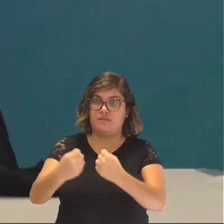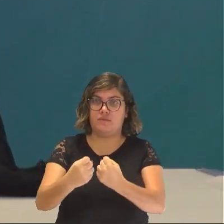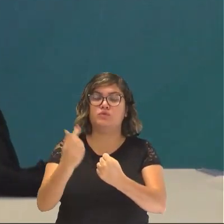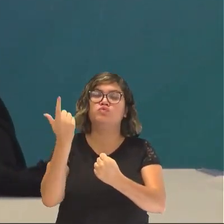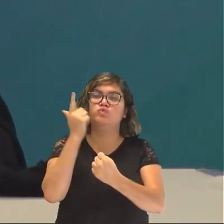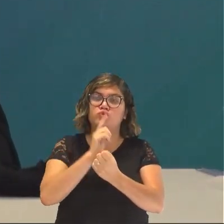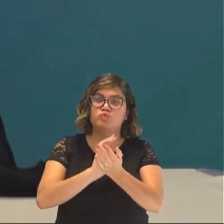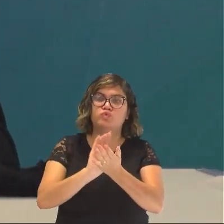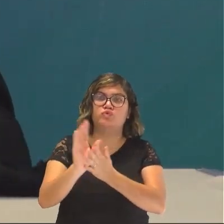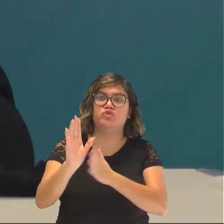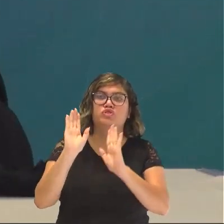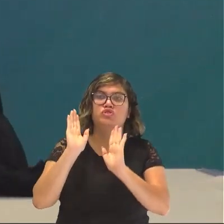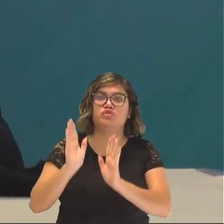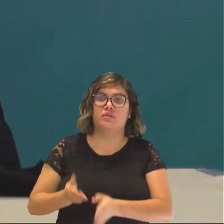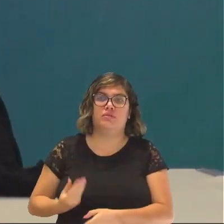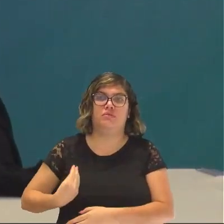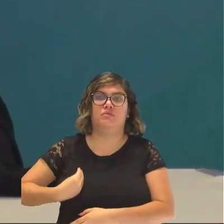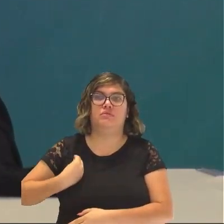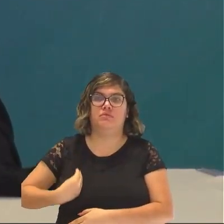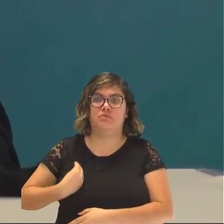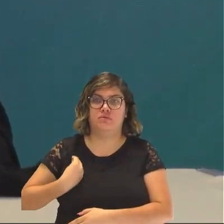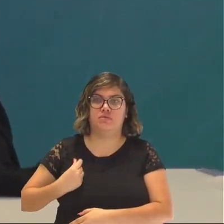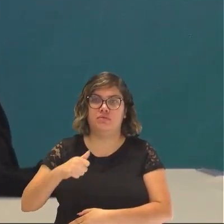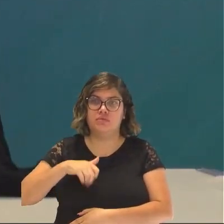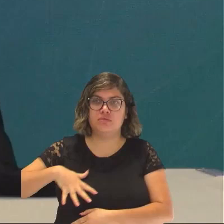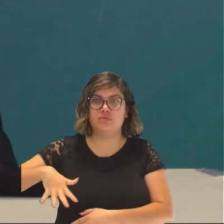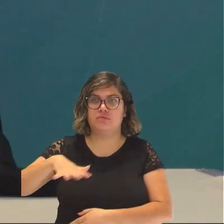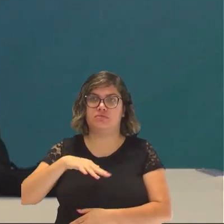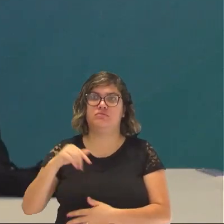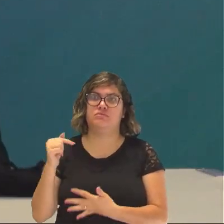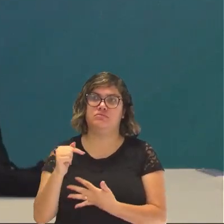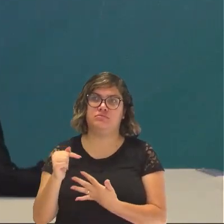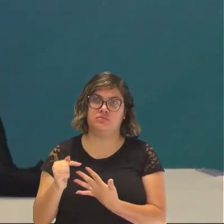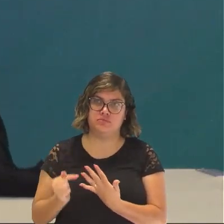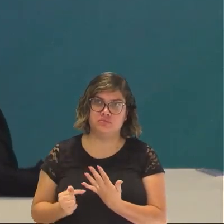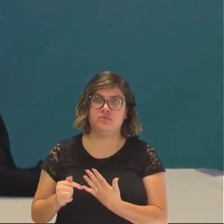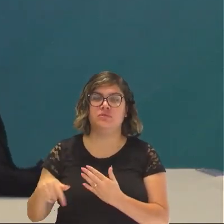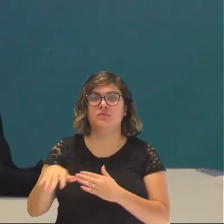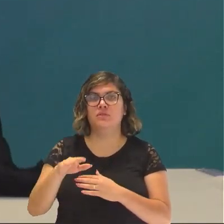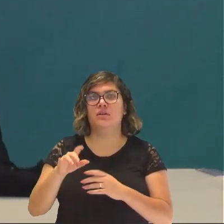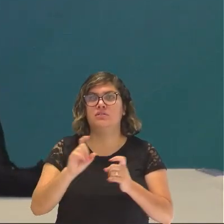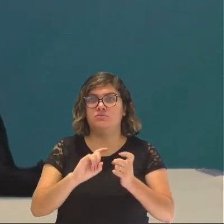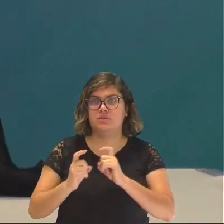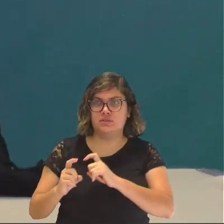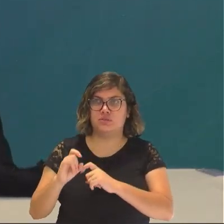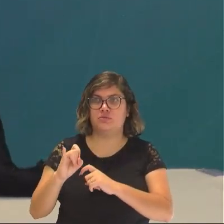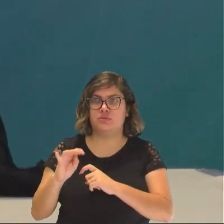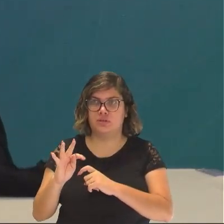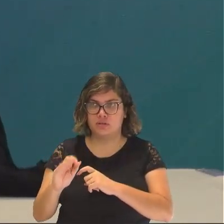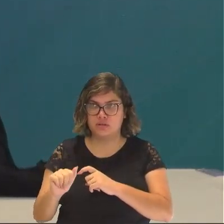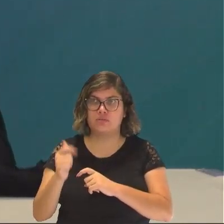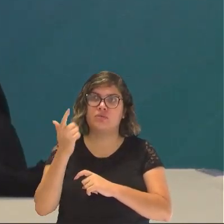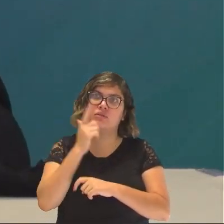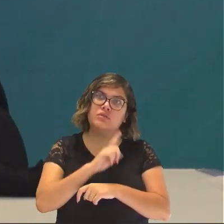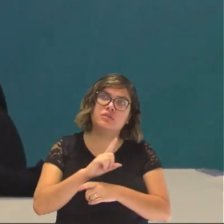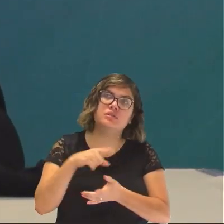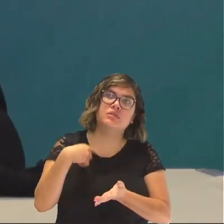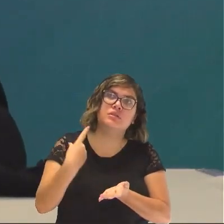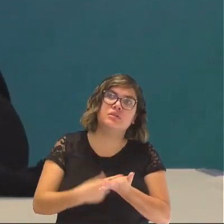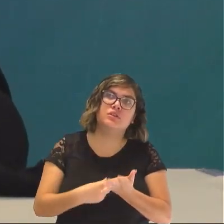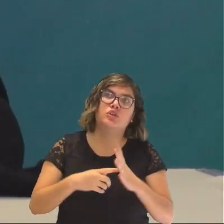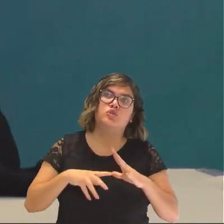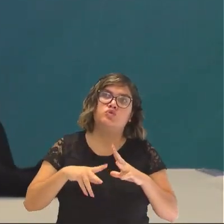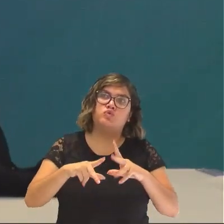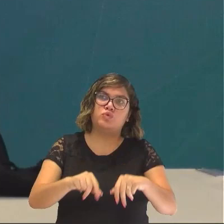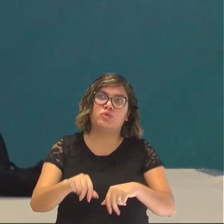já foram disponibilizados por meio dos canais de administração do ITER para poder implementar, e todos os professores do